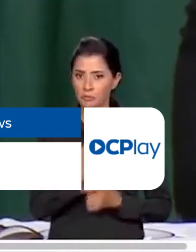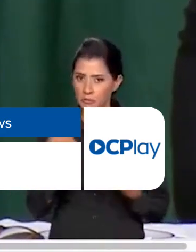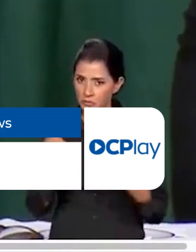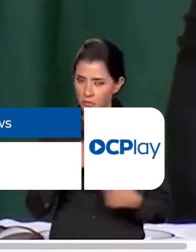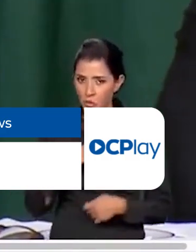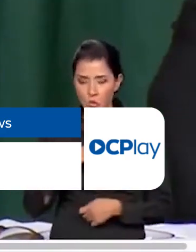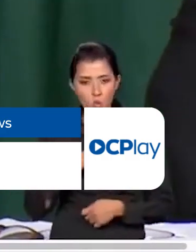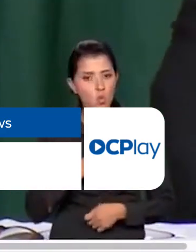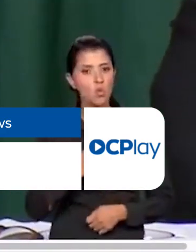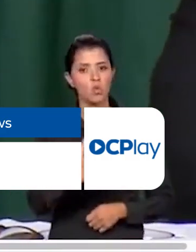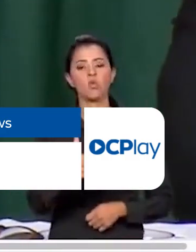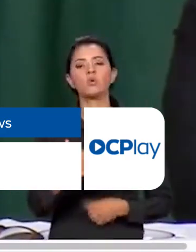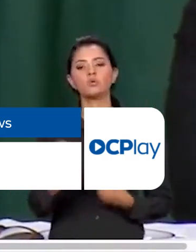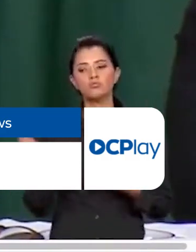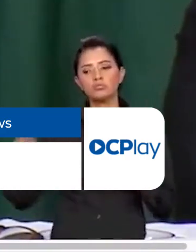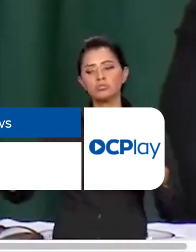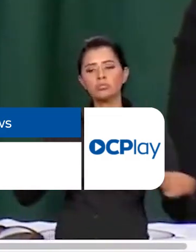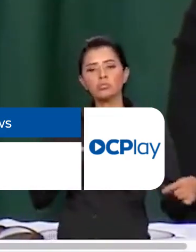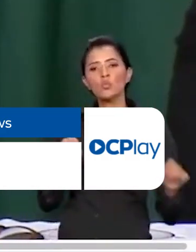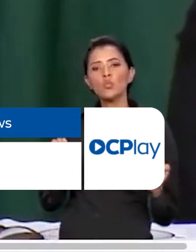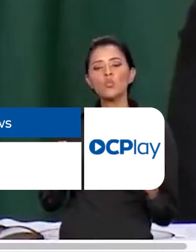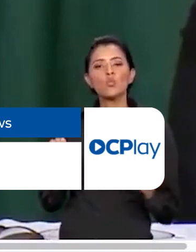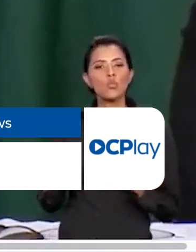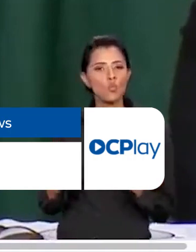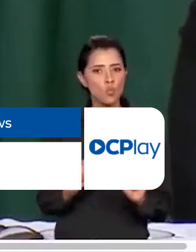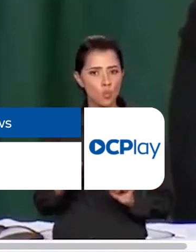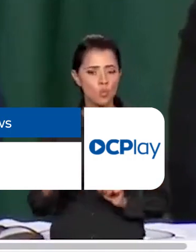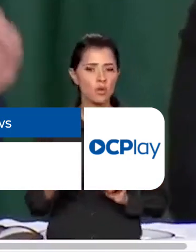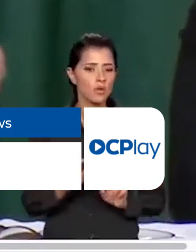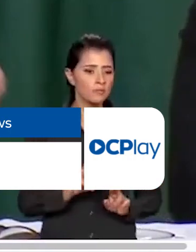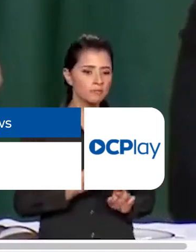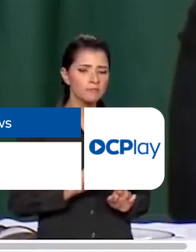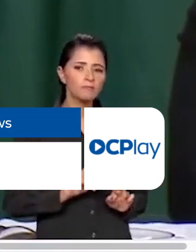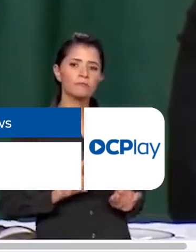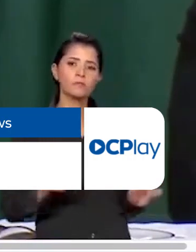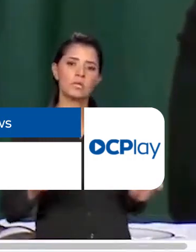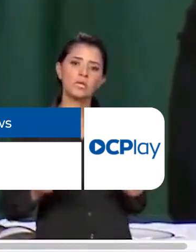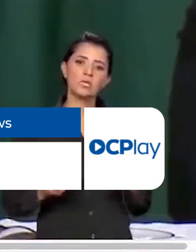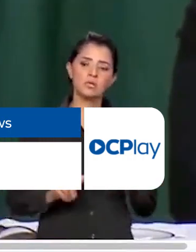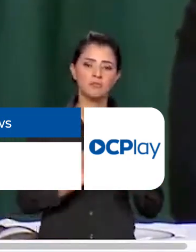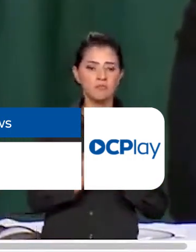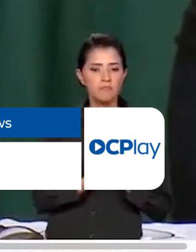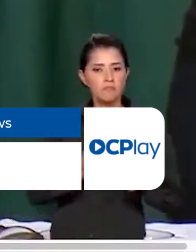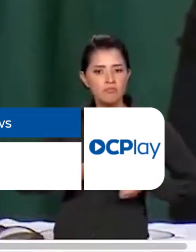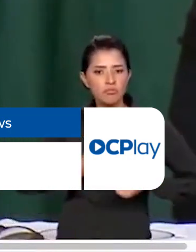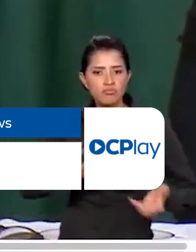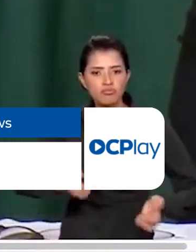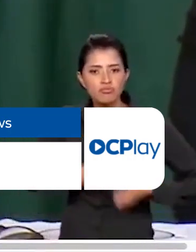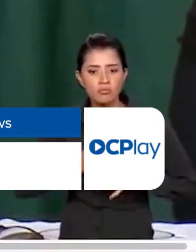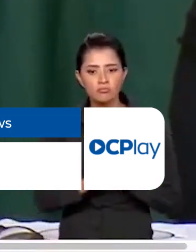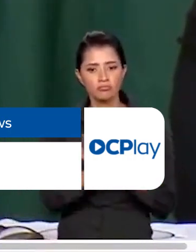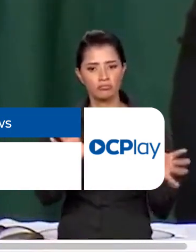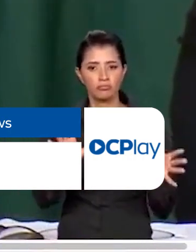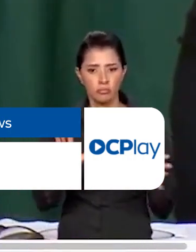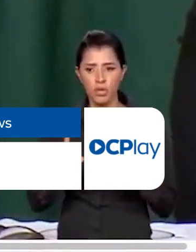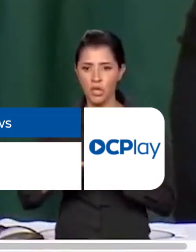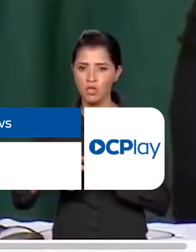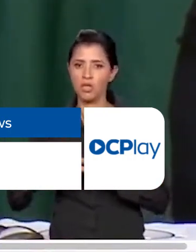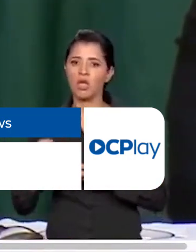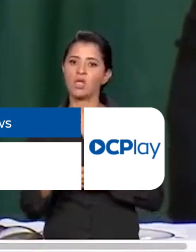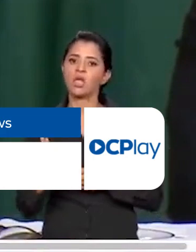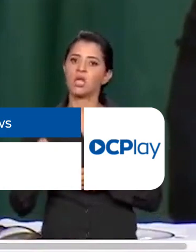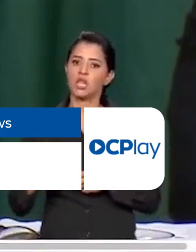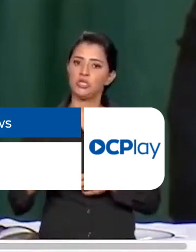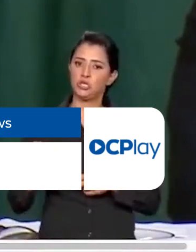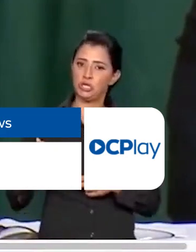coragem de discutir a diferença entre liberdade de expressão e cretinice, ou nós não